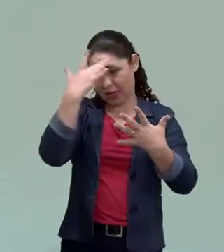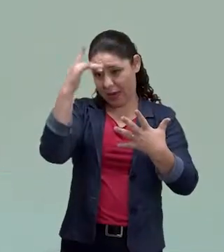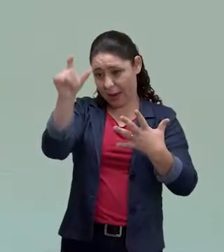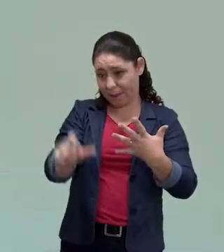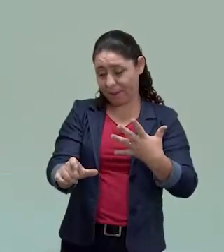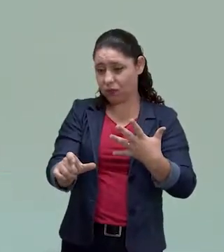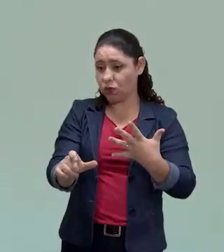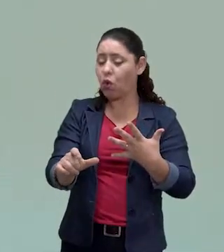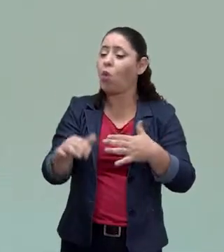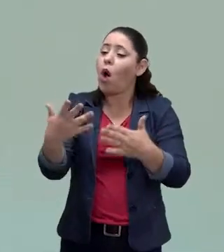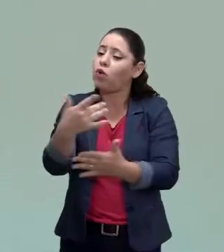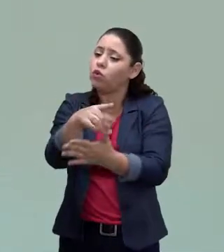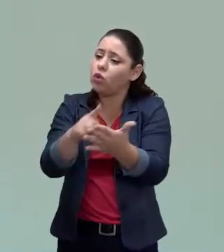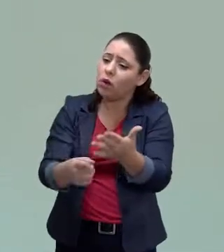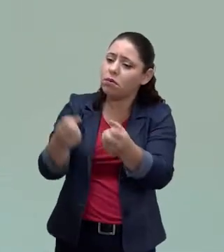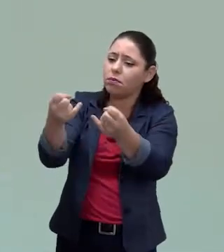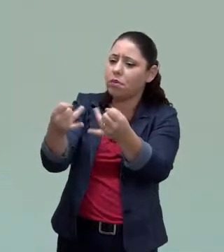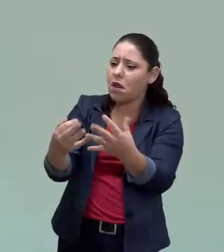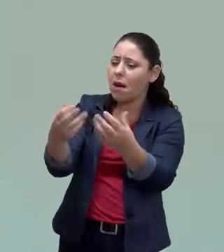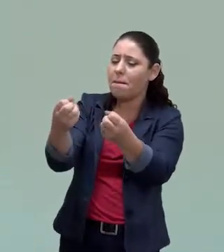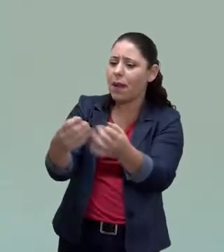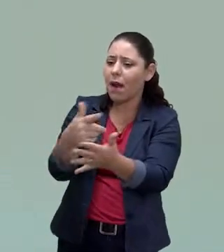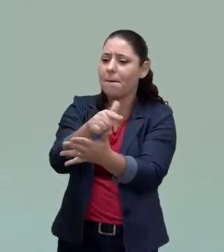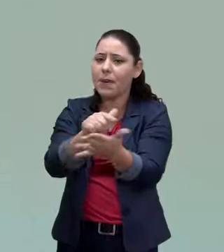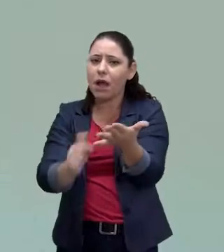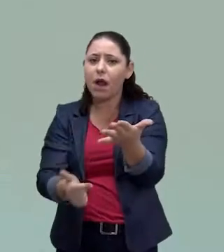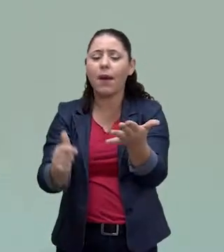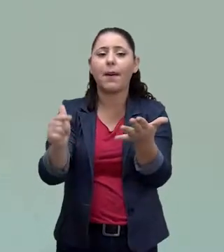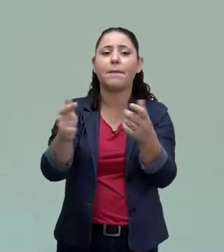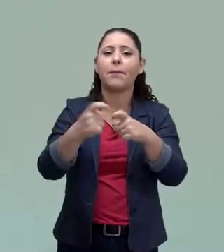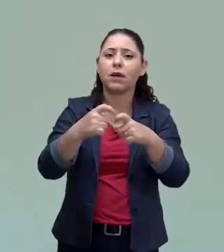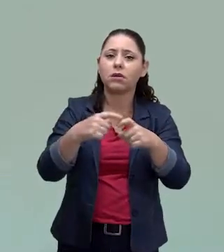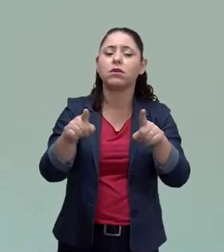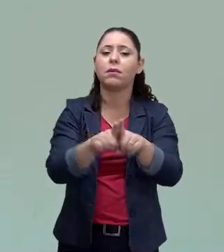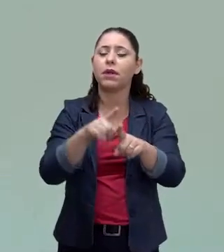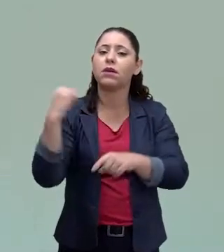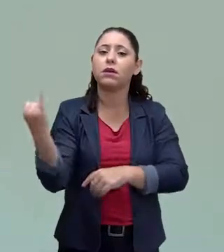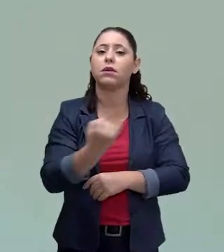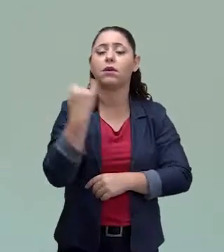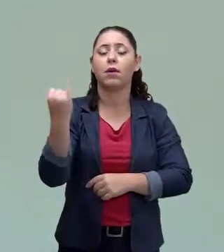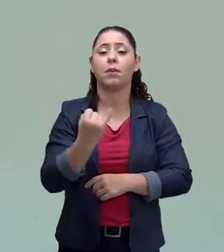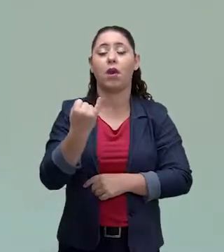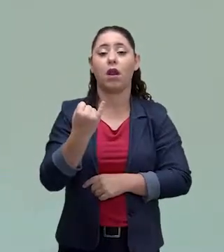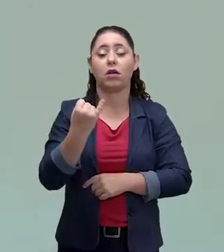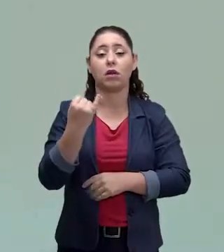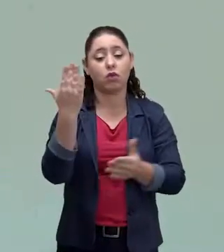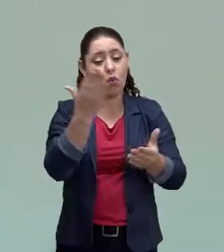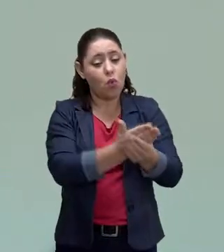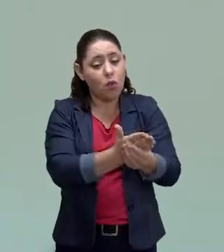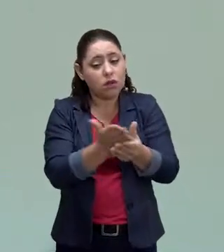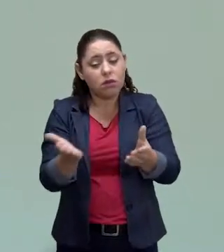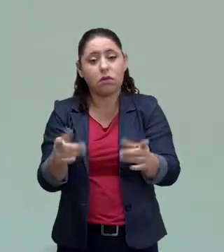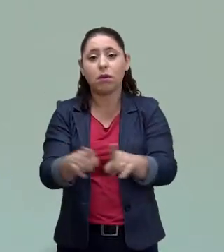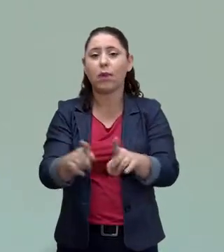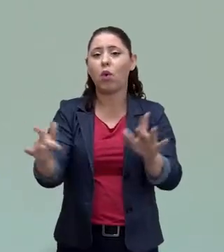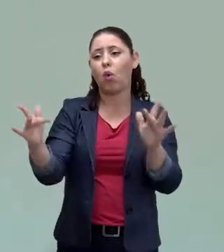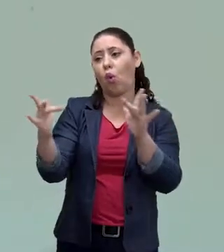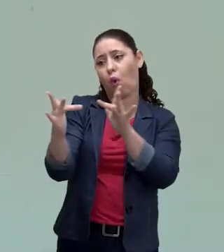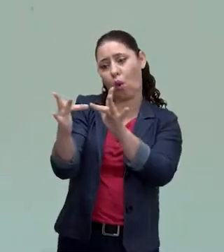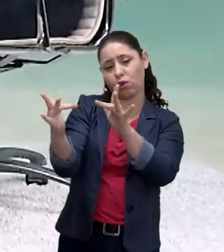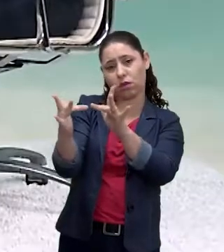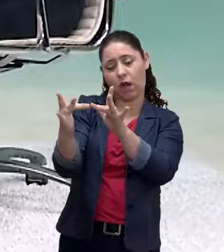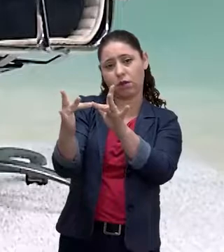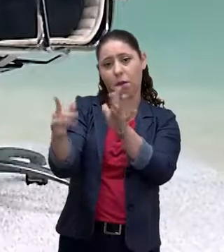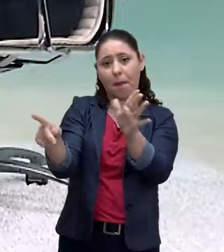o assistido a questão de documentação, de laudos médicos, que são fundamentais para o ajuizamento da ação. E o contato